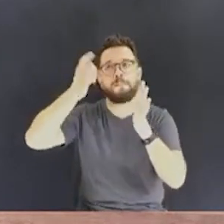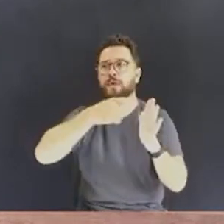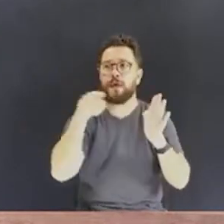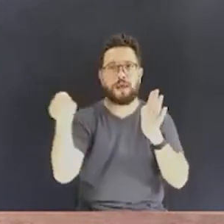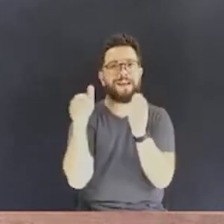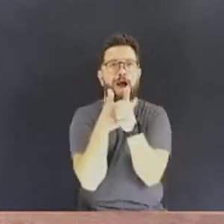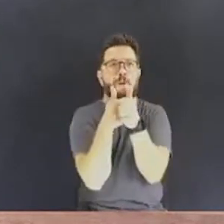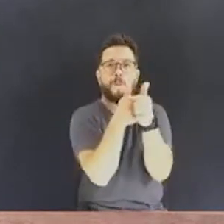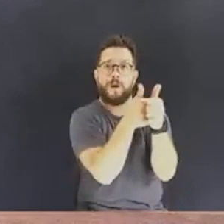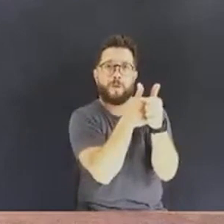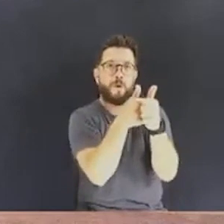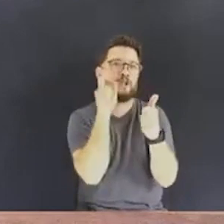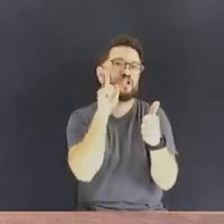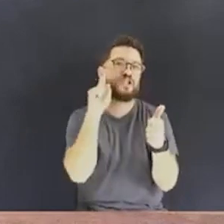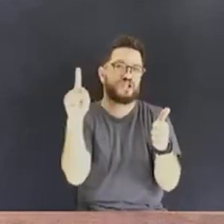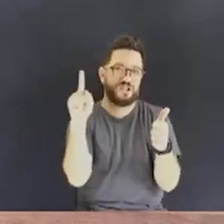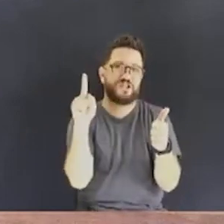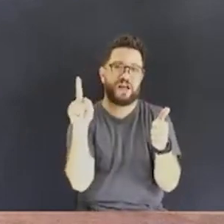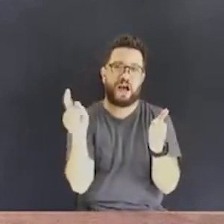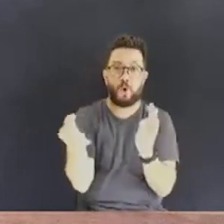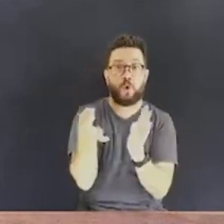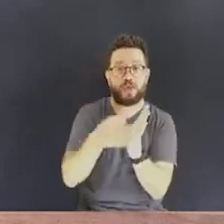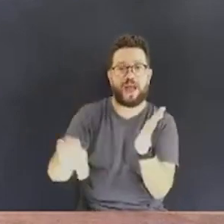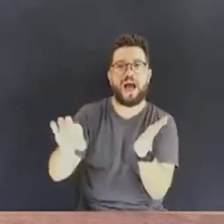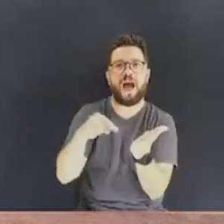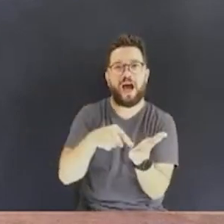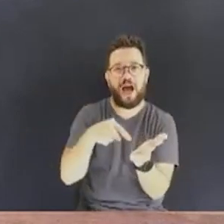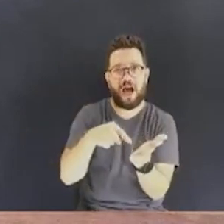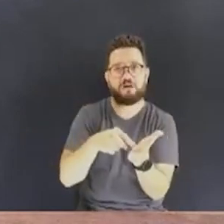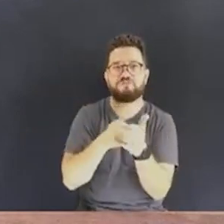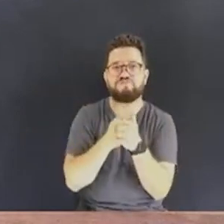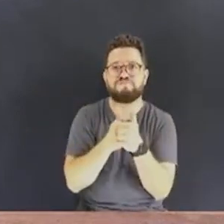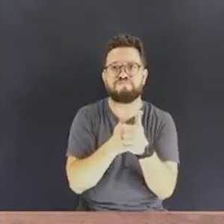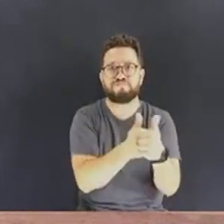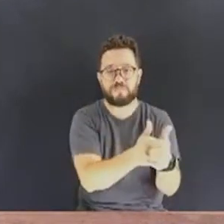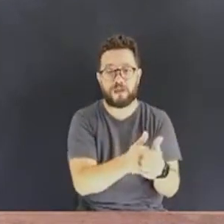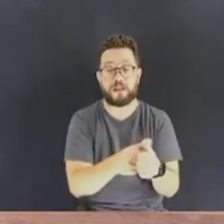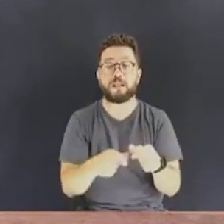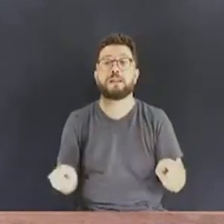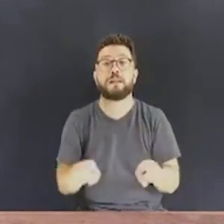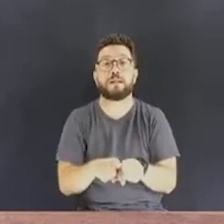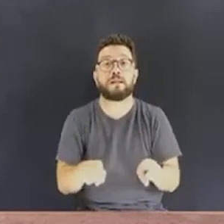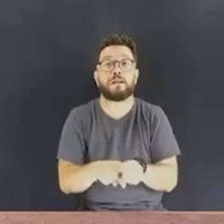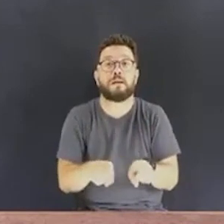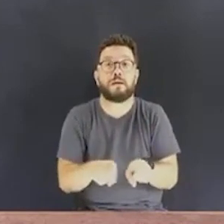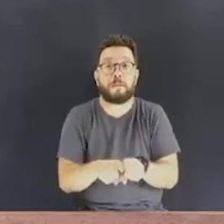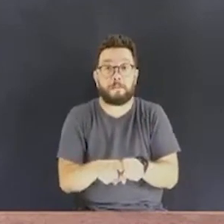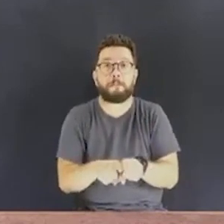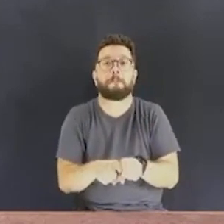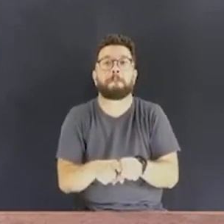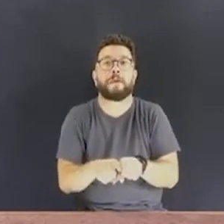Então, existe sim um planejamento e também existe um investimento que será feito no